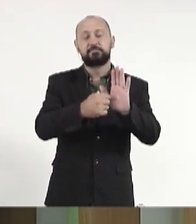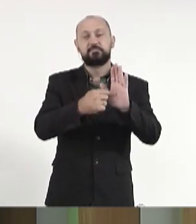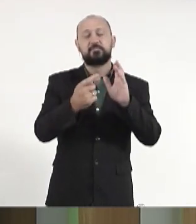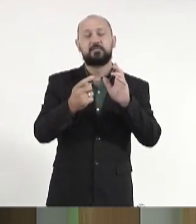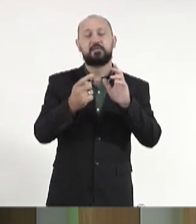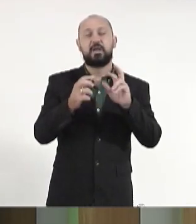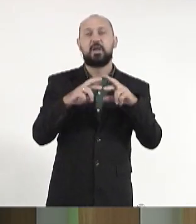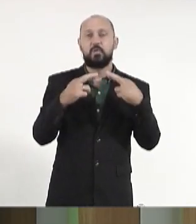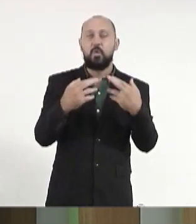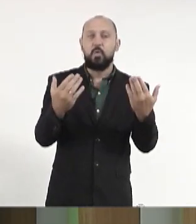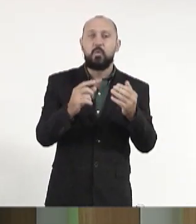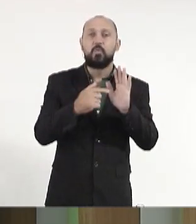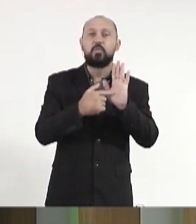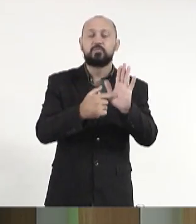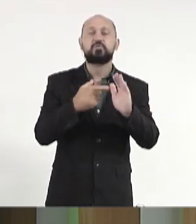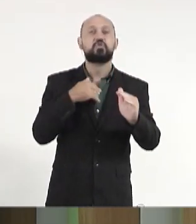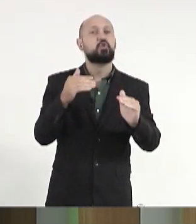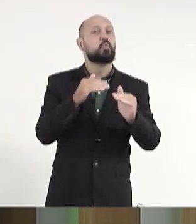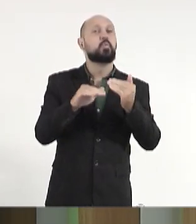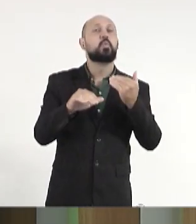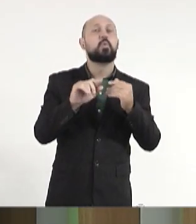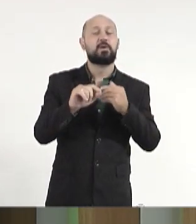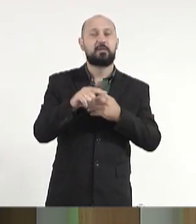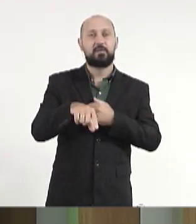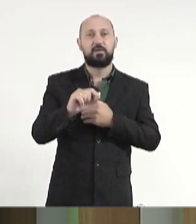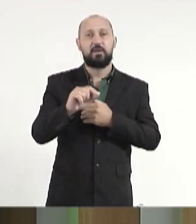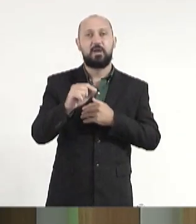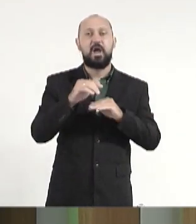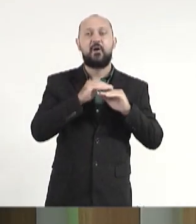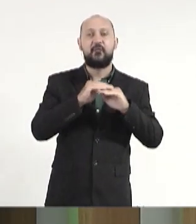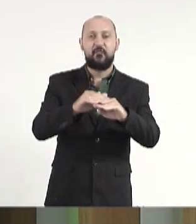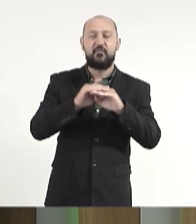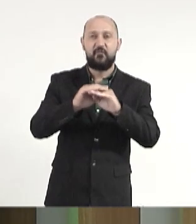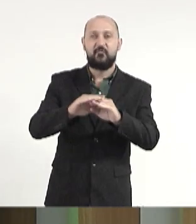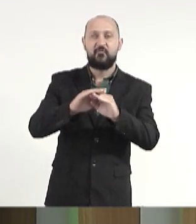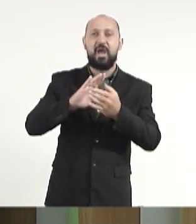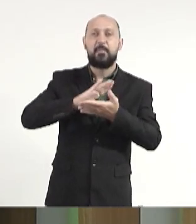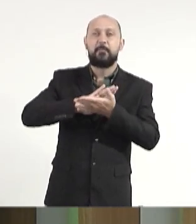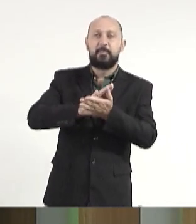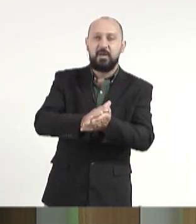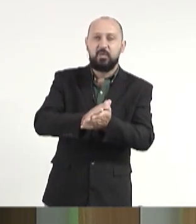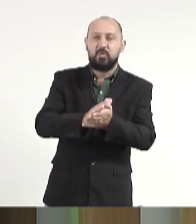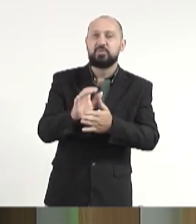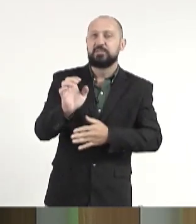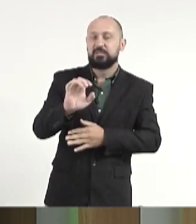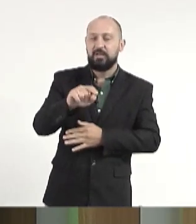esclareça essa situação e o que é que está acontecendo com os recursos da cultura.